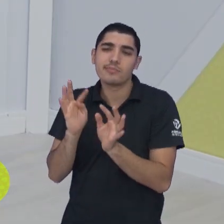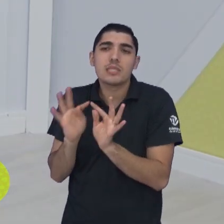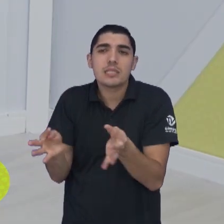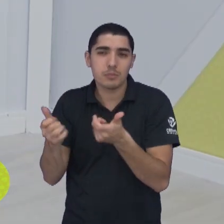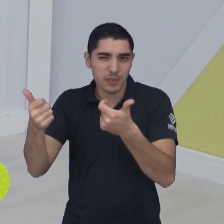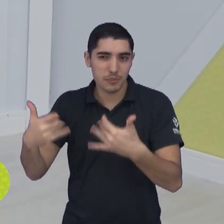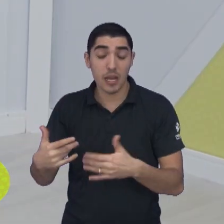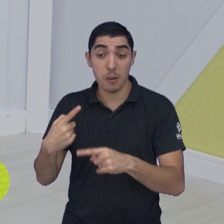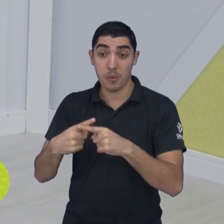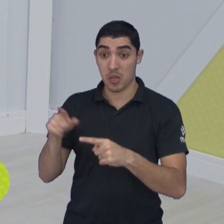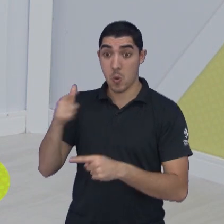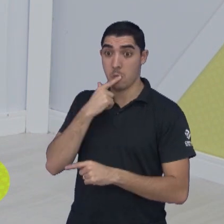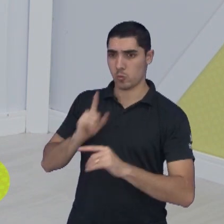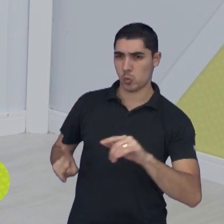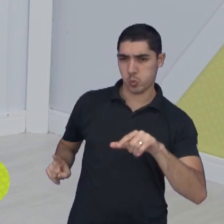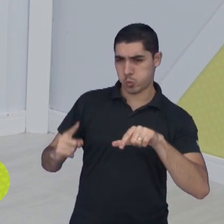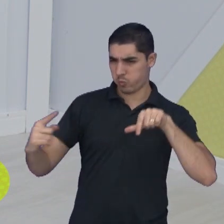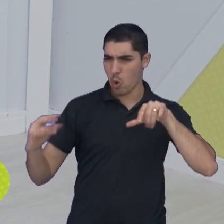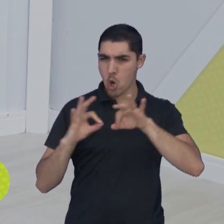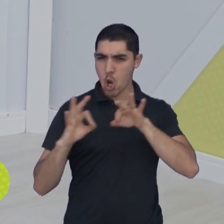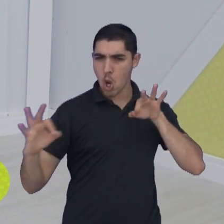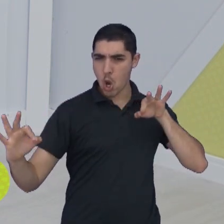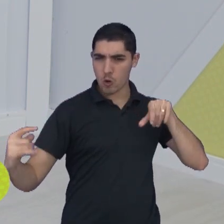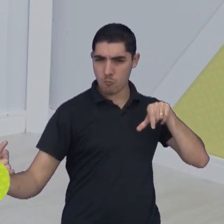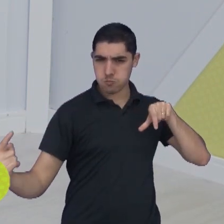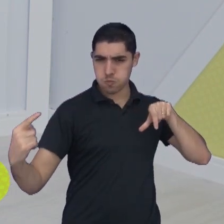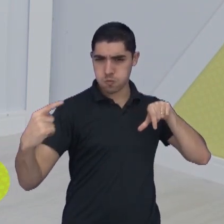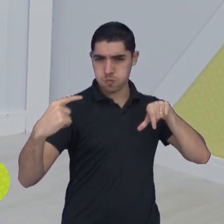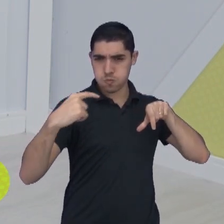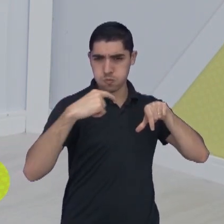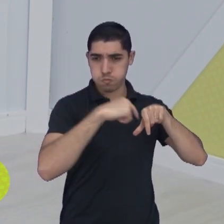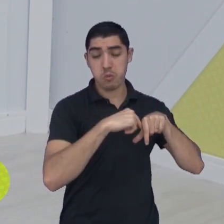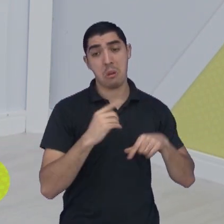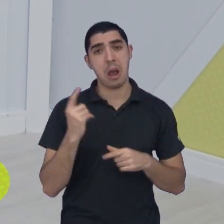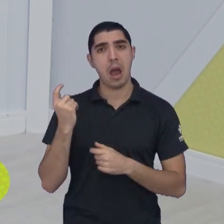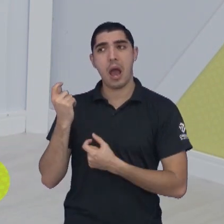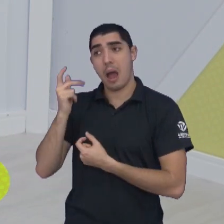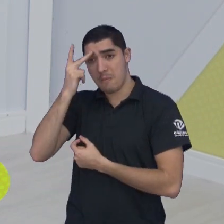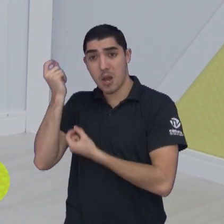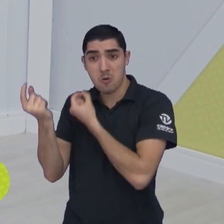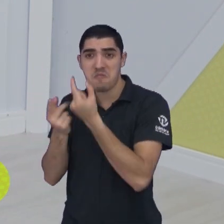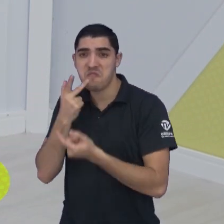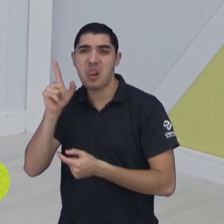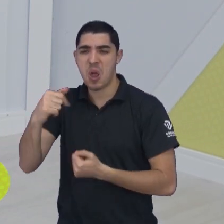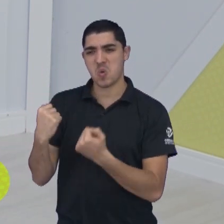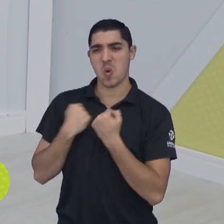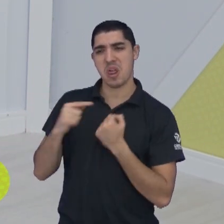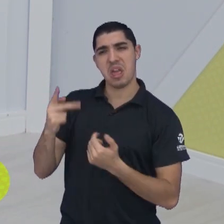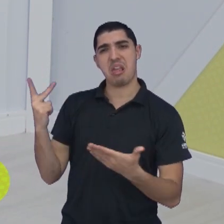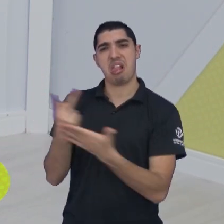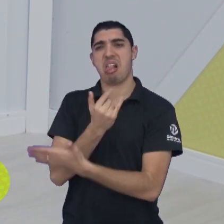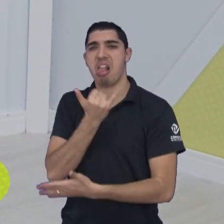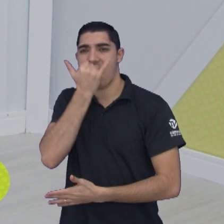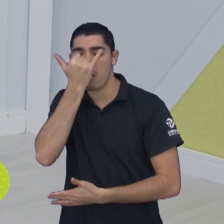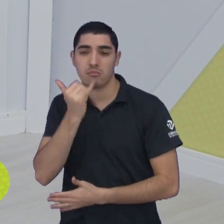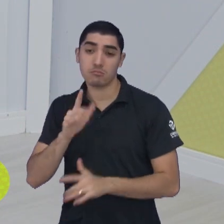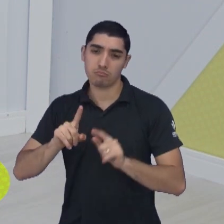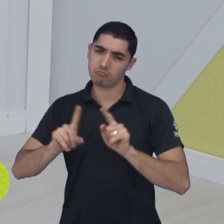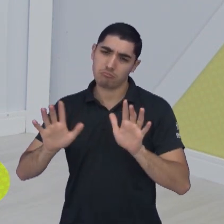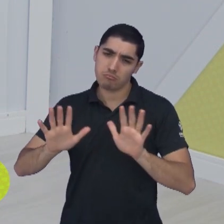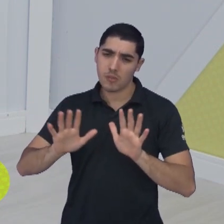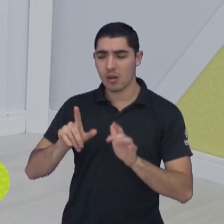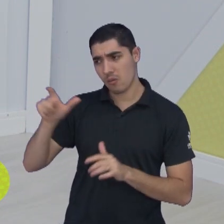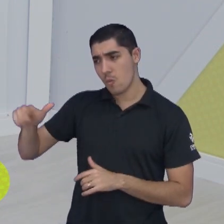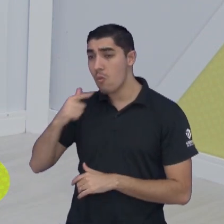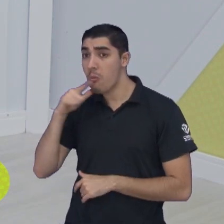acho que é mais mérito do batedor do que falha do Ariel, mas muitos acreditam que foi falha do Ariel. E no jogo lá em Maringá, ele falhou em 2 gols da